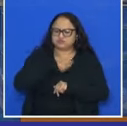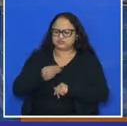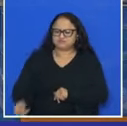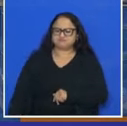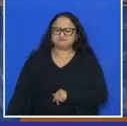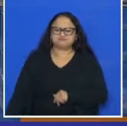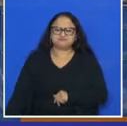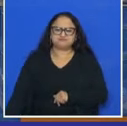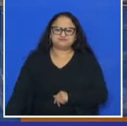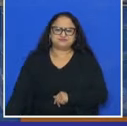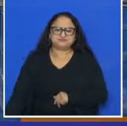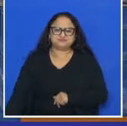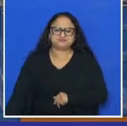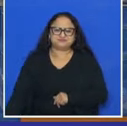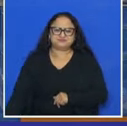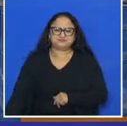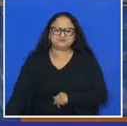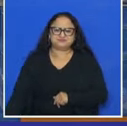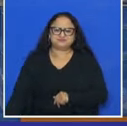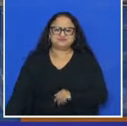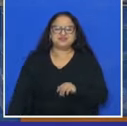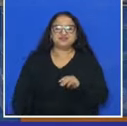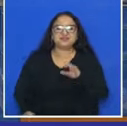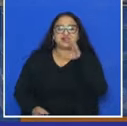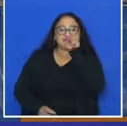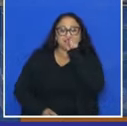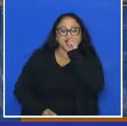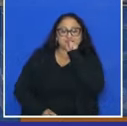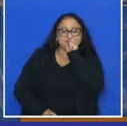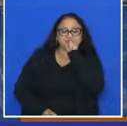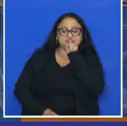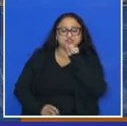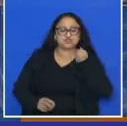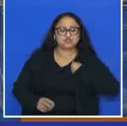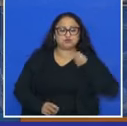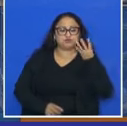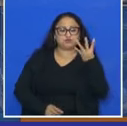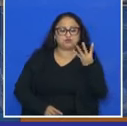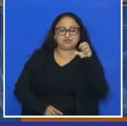sorteada, bola laranja, número 49.